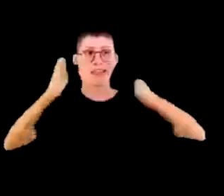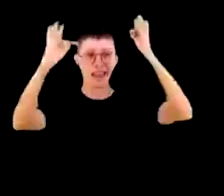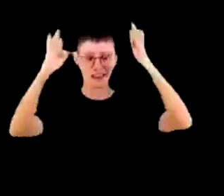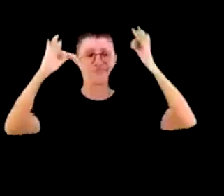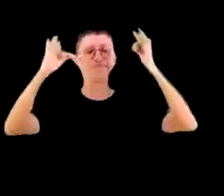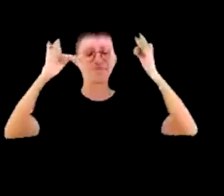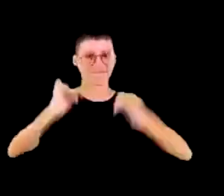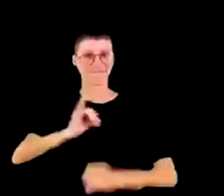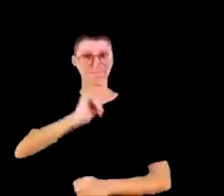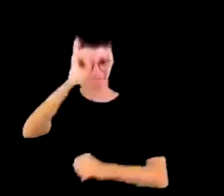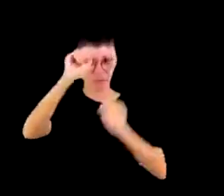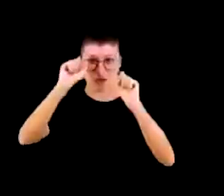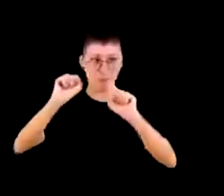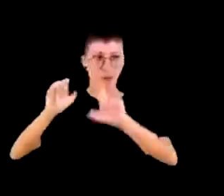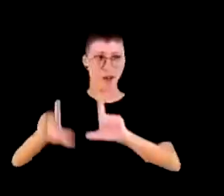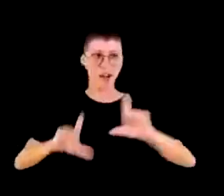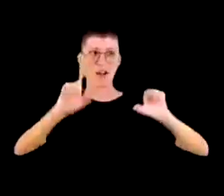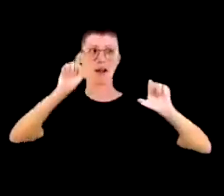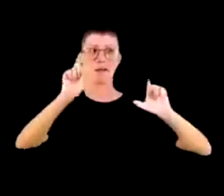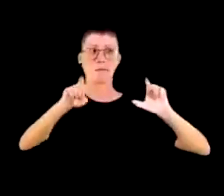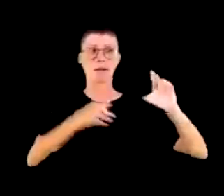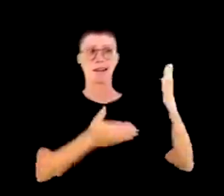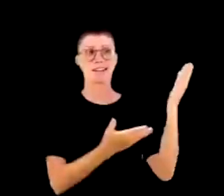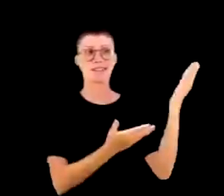Pode passar, por favor?